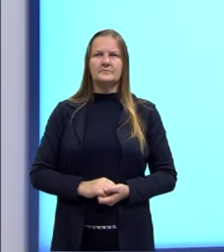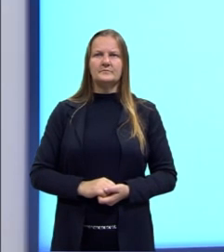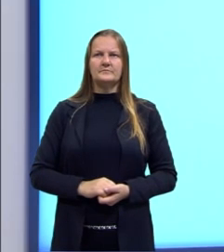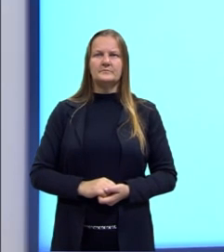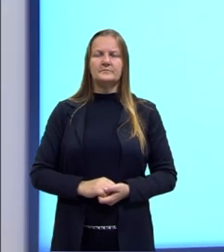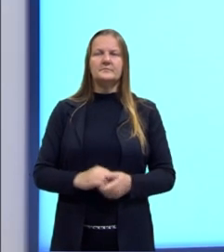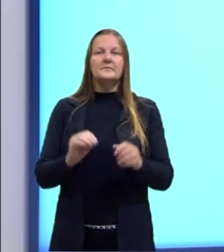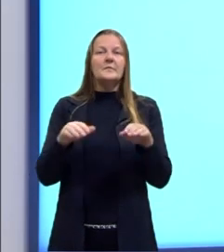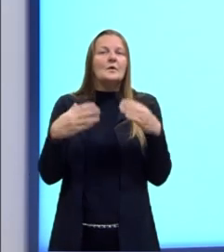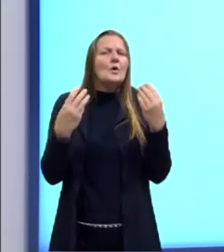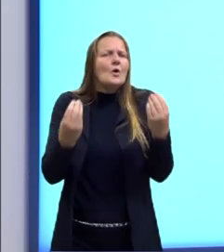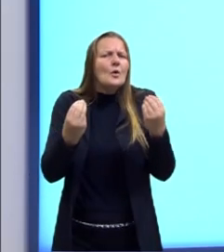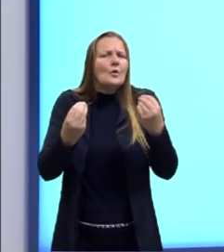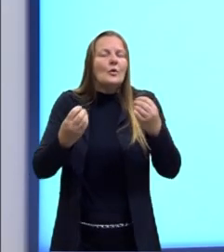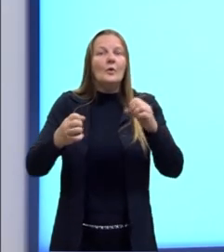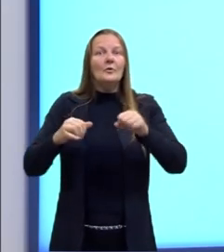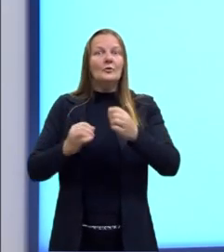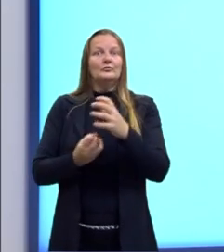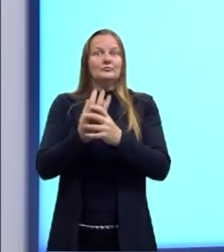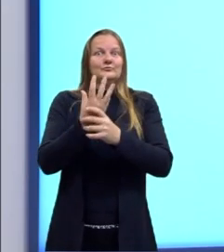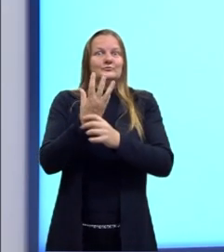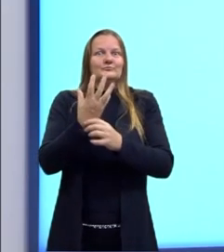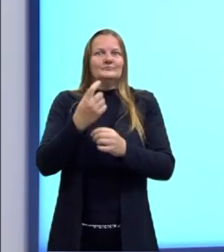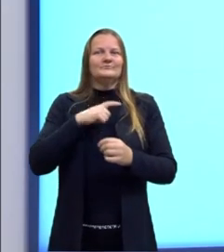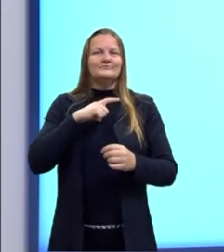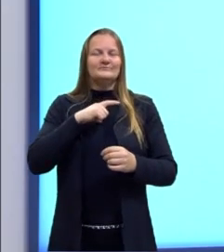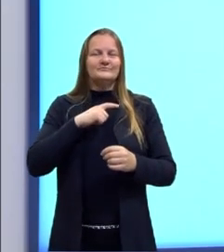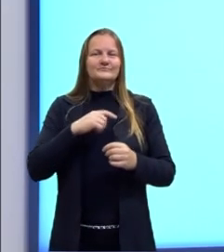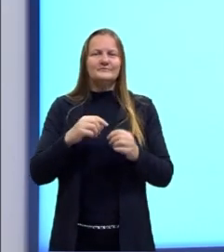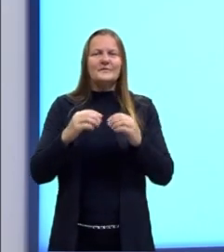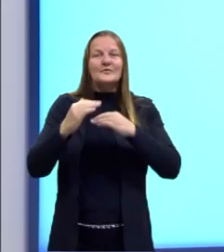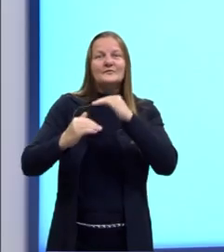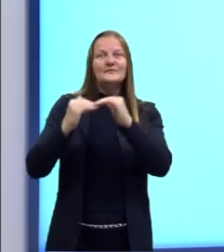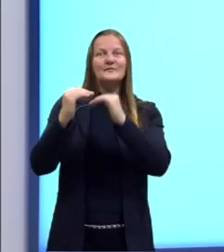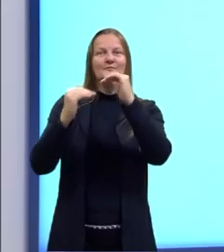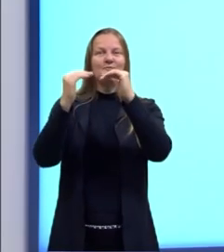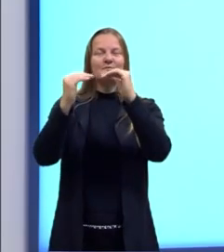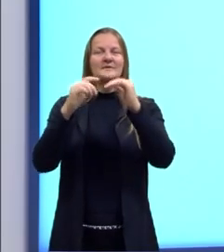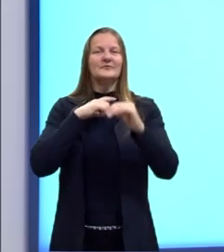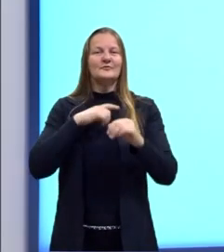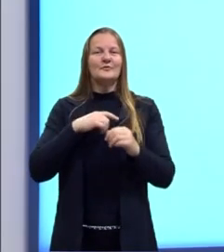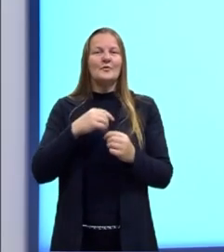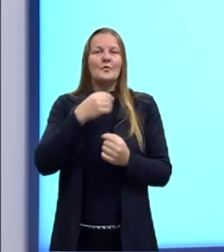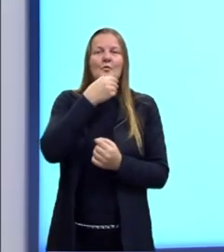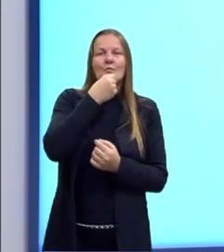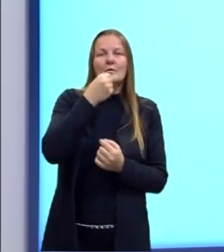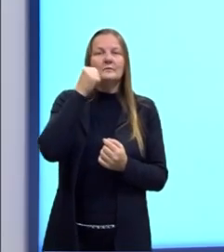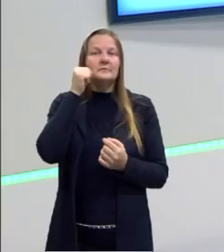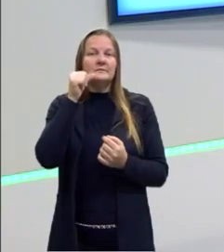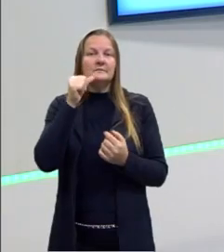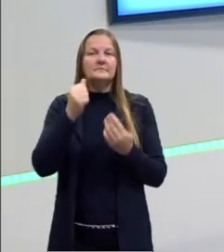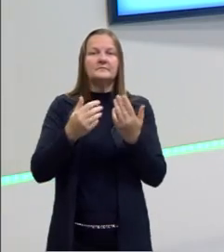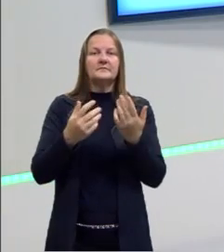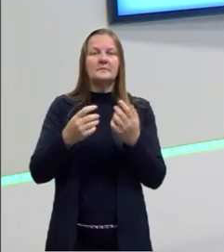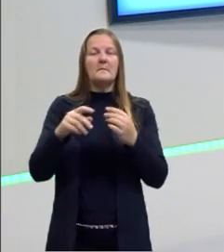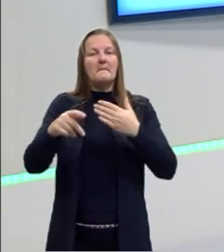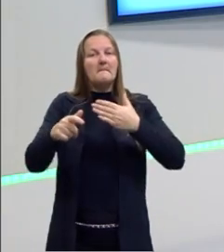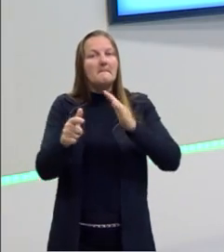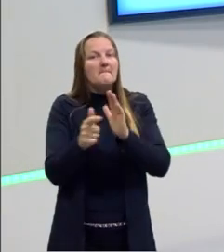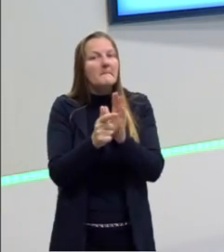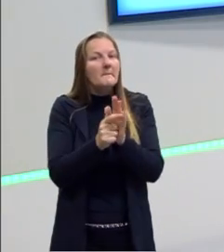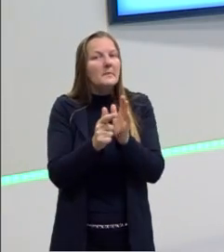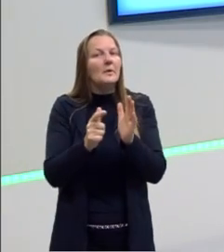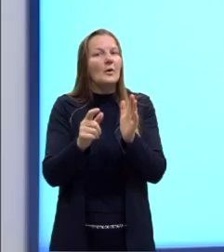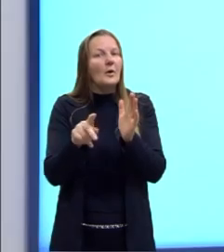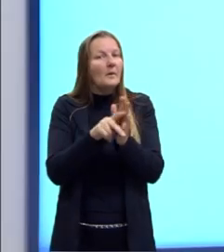Tá bom então como é que vai surgir Então como é que vai ser desenvolvido o sexo em humanos o sexo biológico